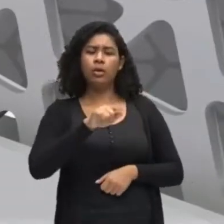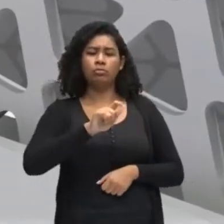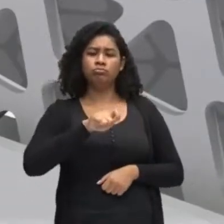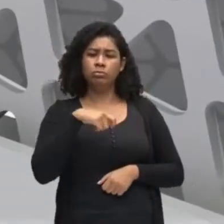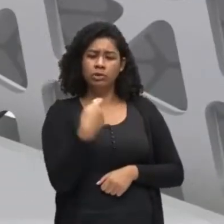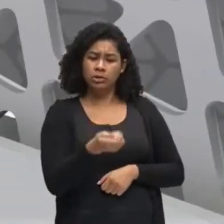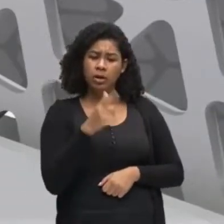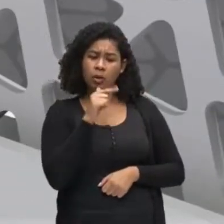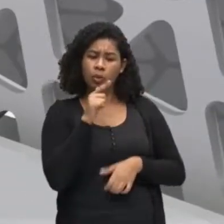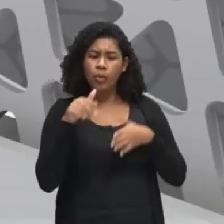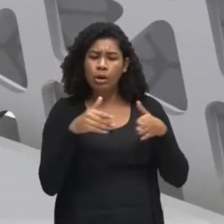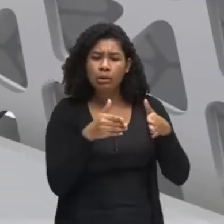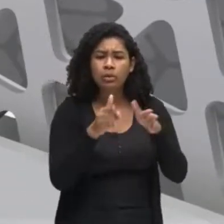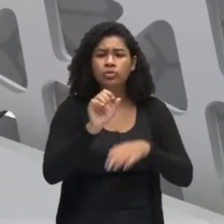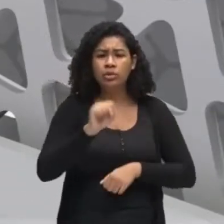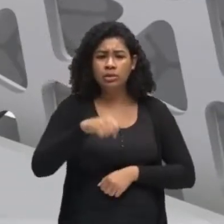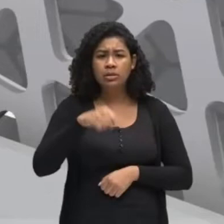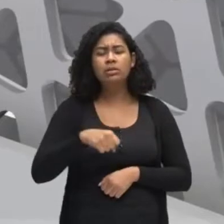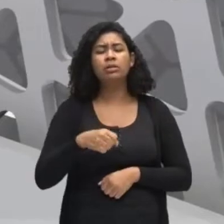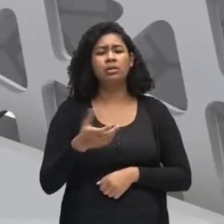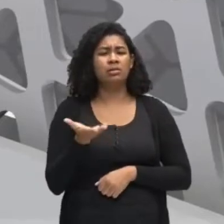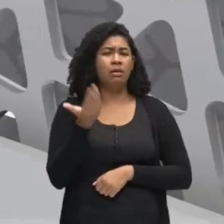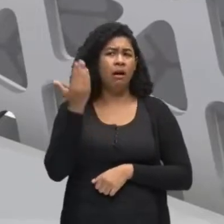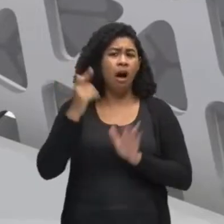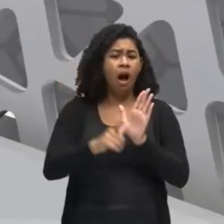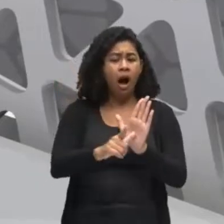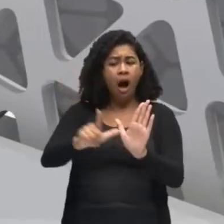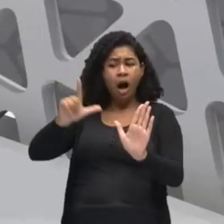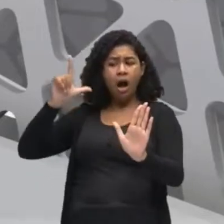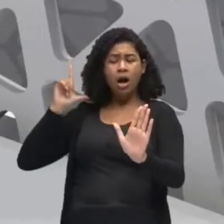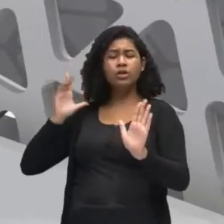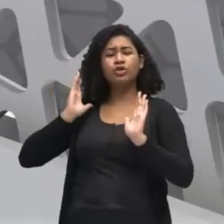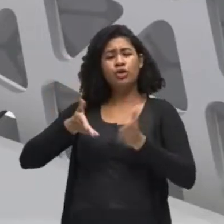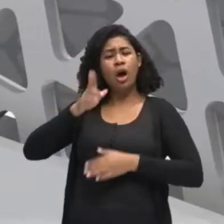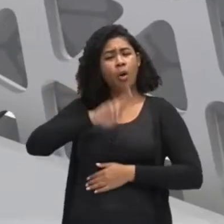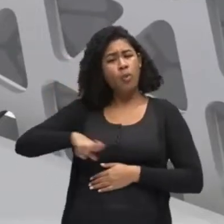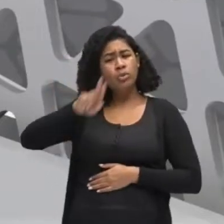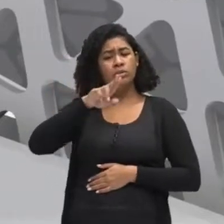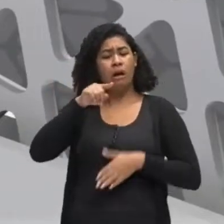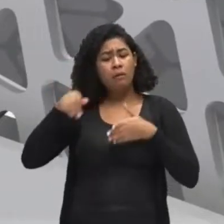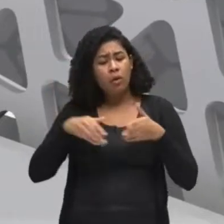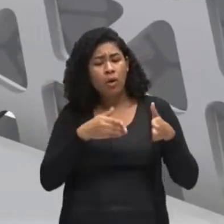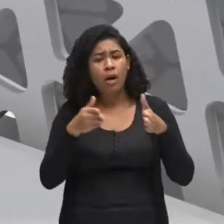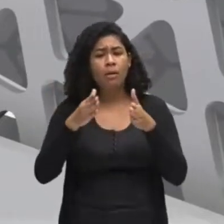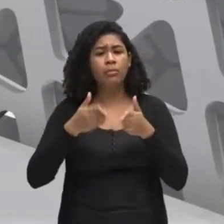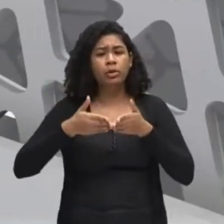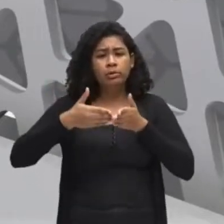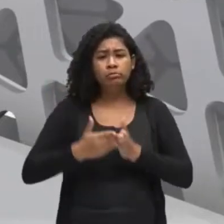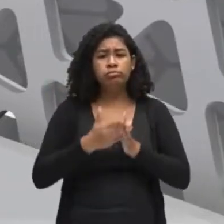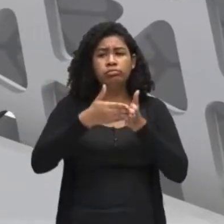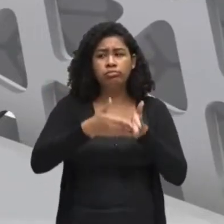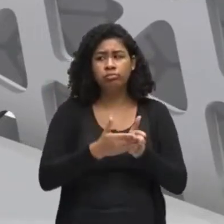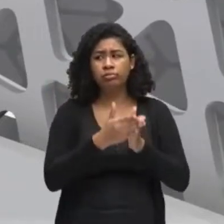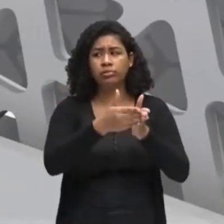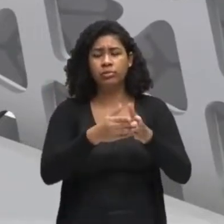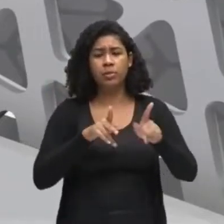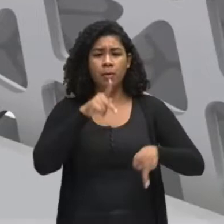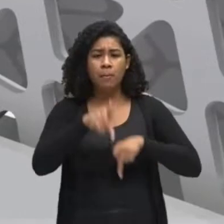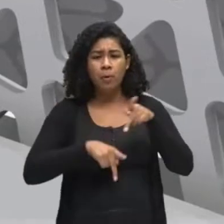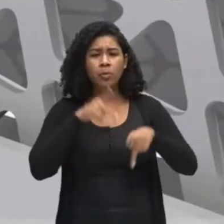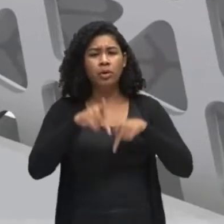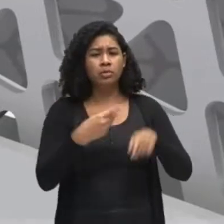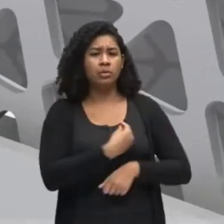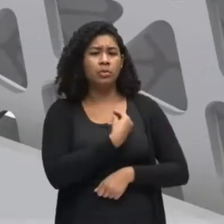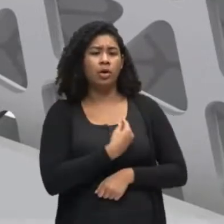já era utilizado como via fluvial, ó, há muitos e muitos anos pelos povos que já estavam habitando